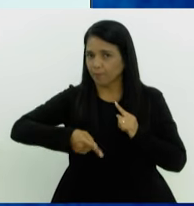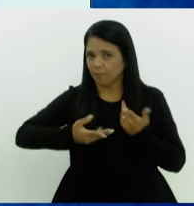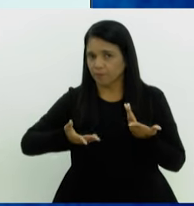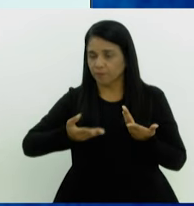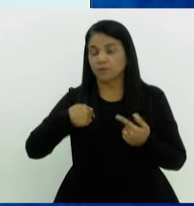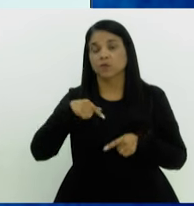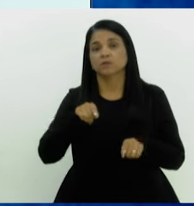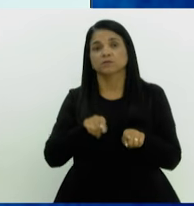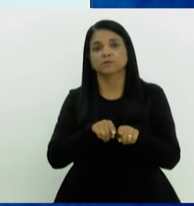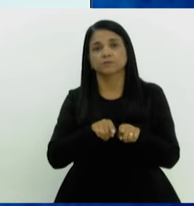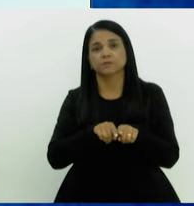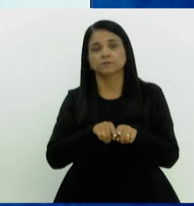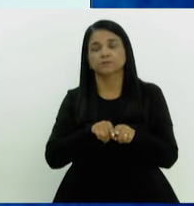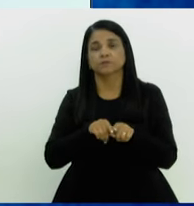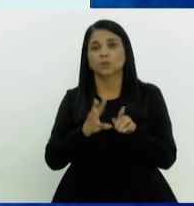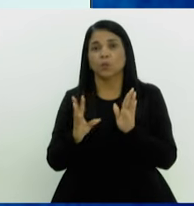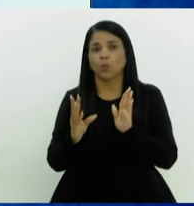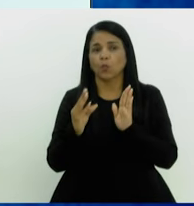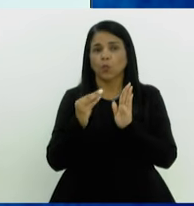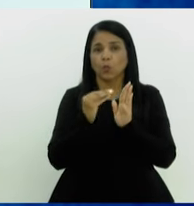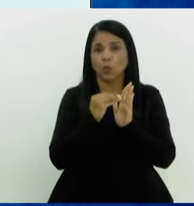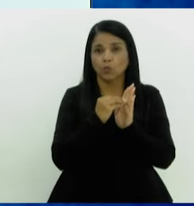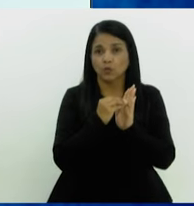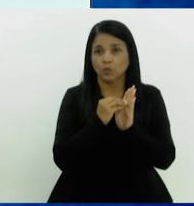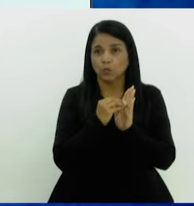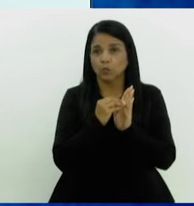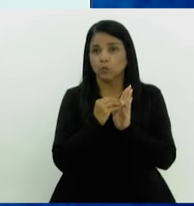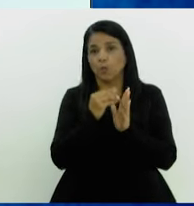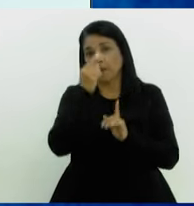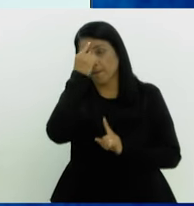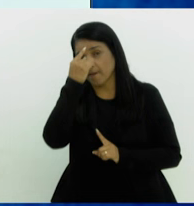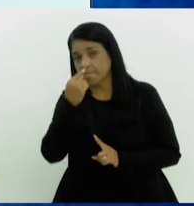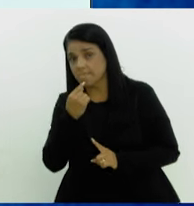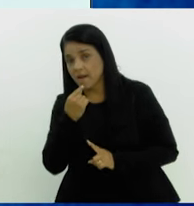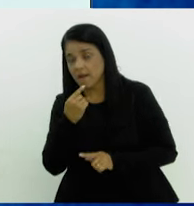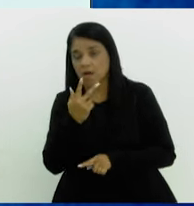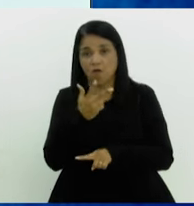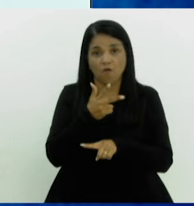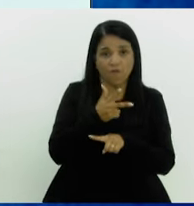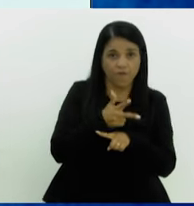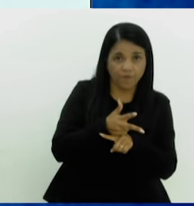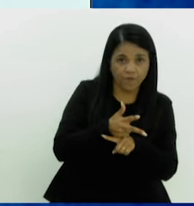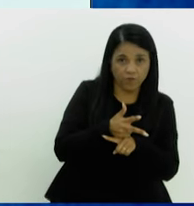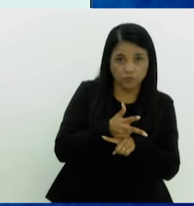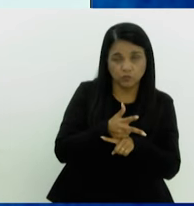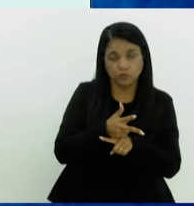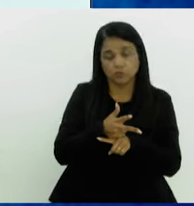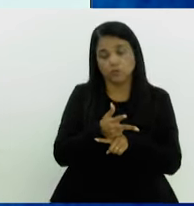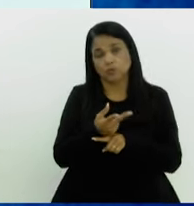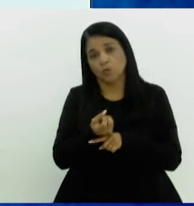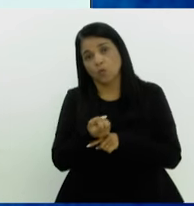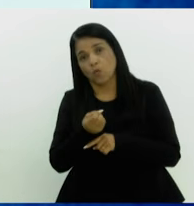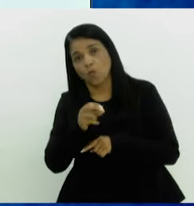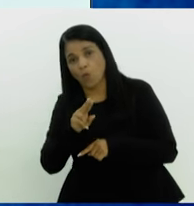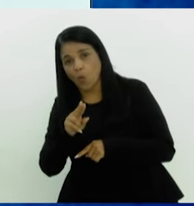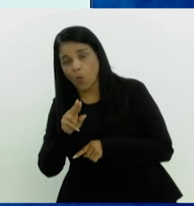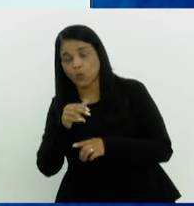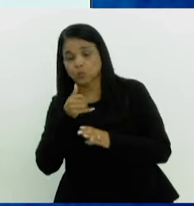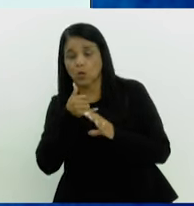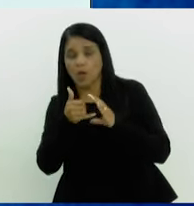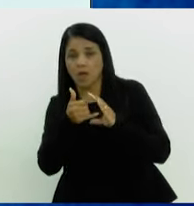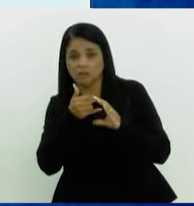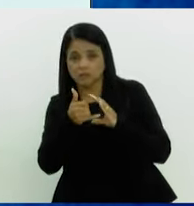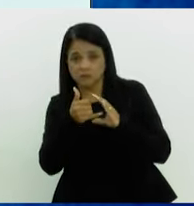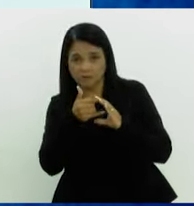reportam tanto um conteúdo uma conta inteira uma imagem um vídeo um comentário no Whatsapp até no WhatsApp que é